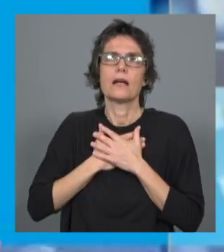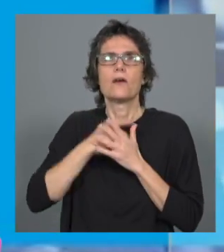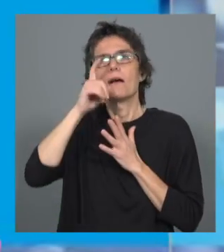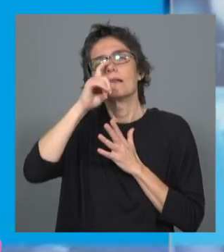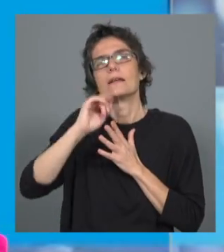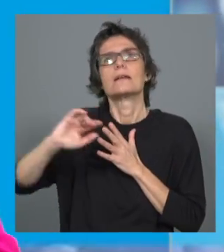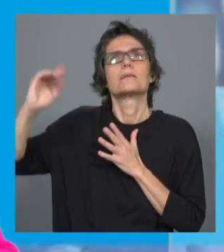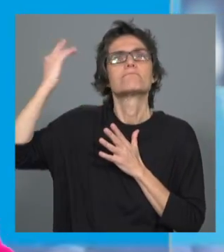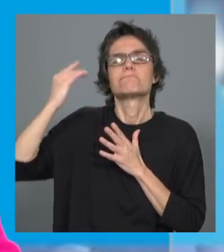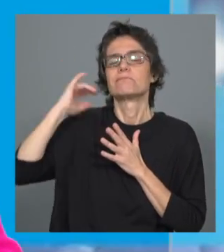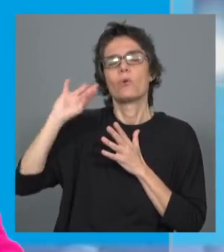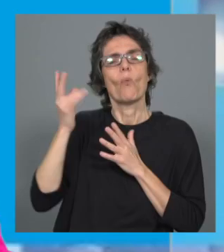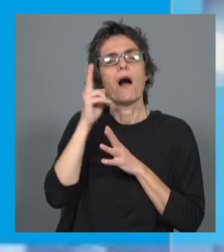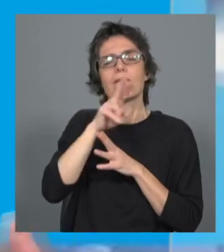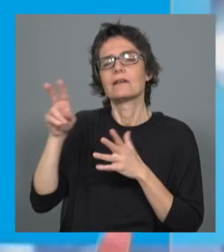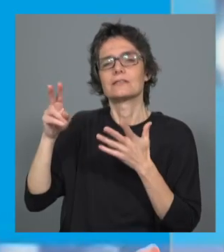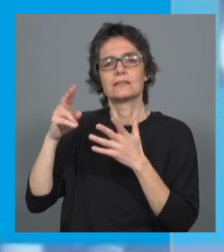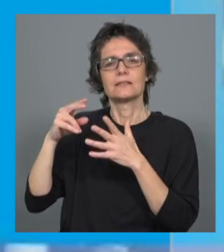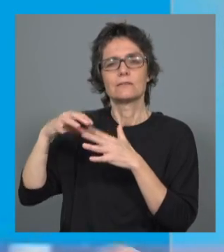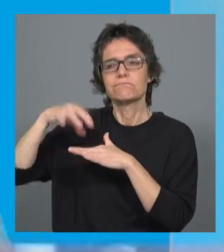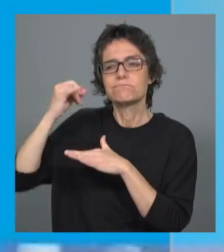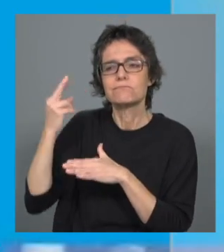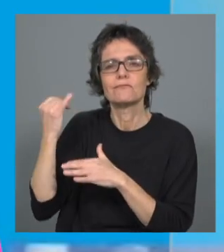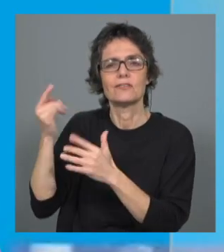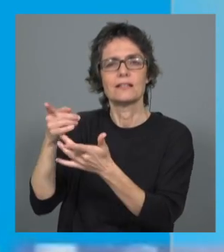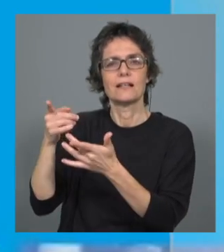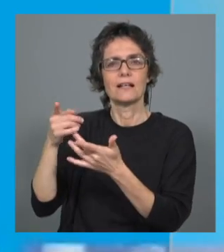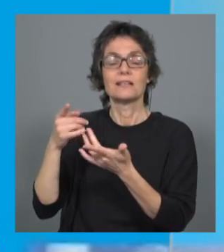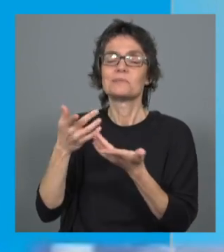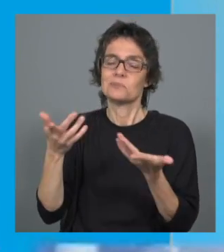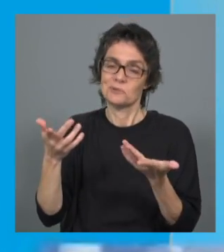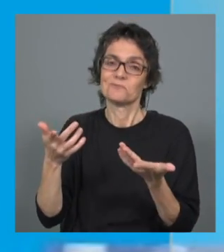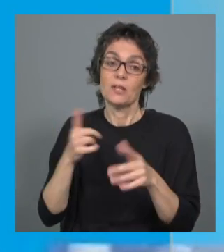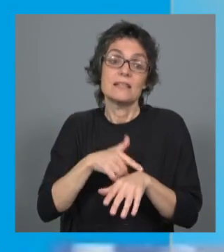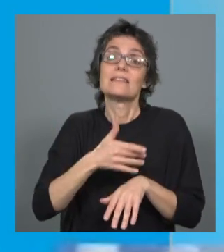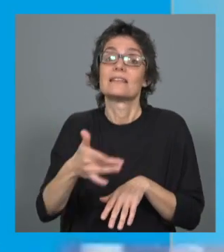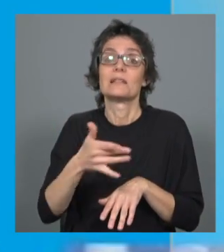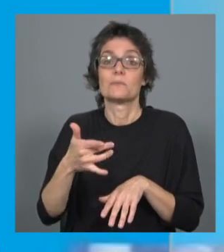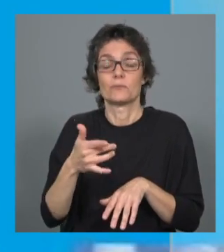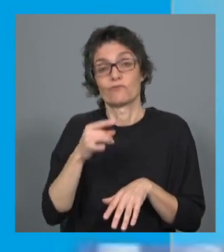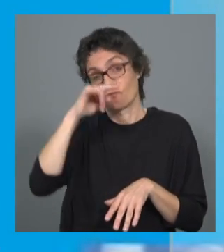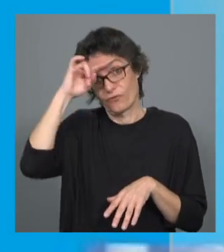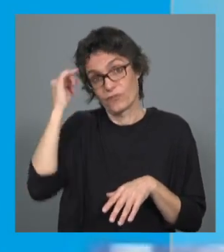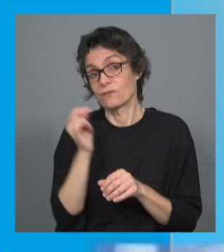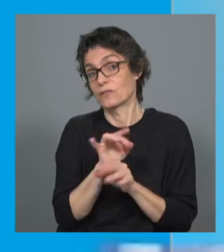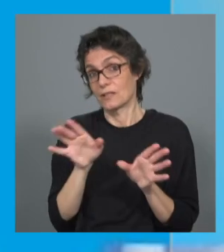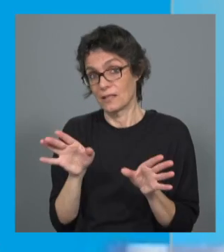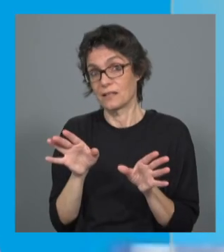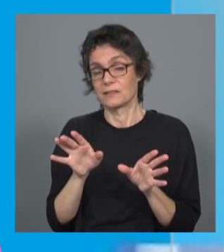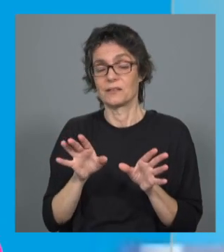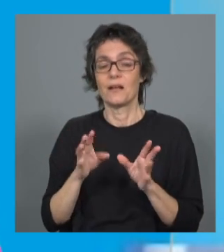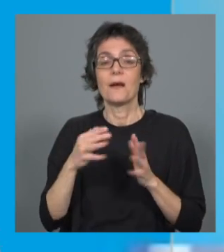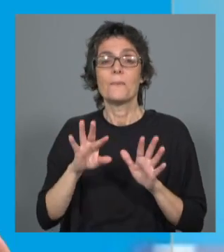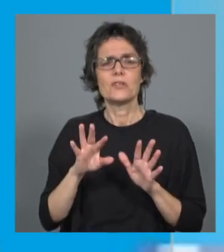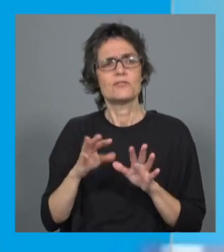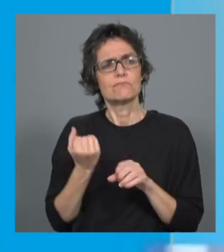agora, neste tempo, não tivemos essa oportunidade, mas, por exemplo, tivemos a oportunidade de continuar a trabalhar, até de